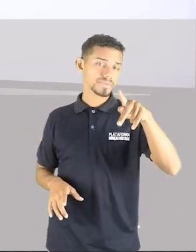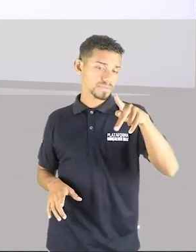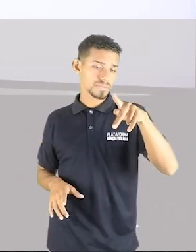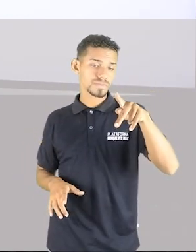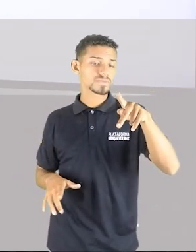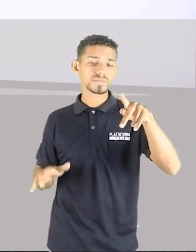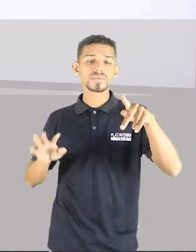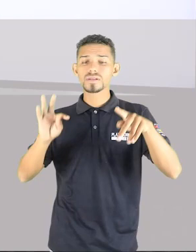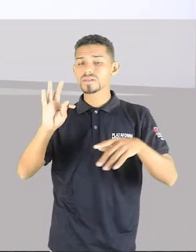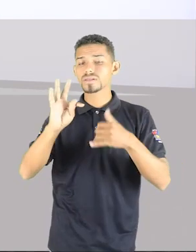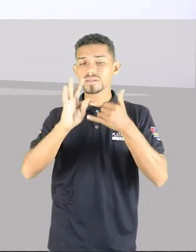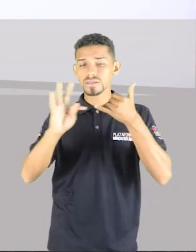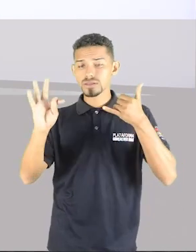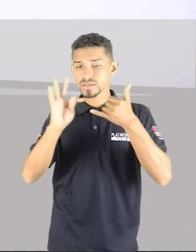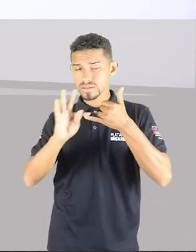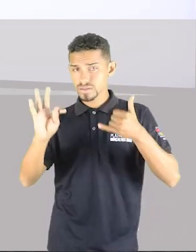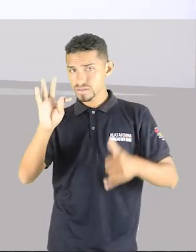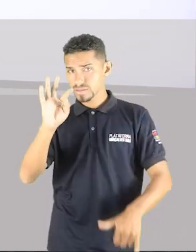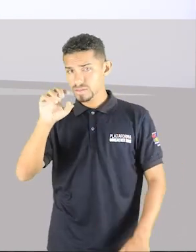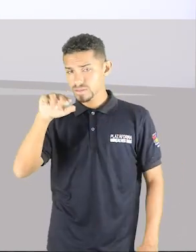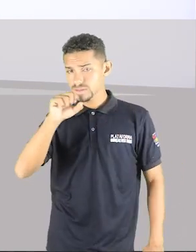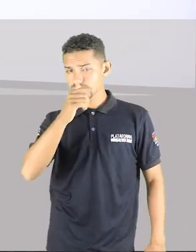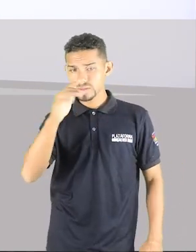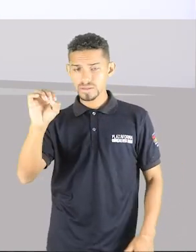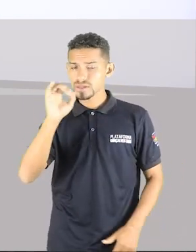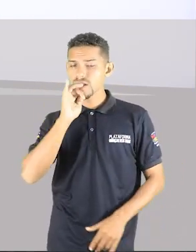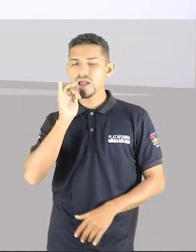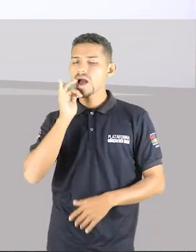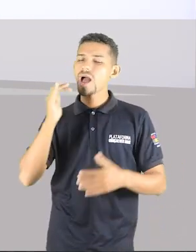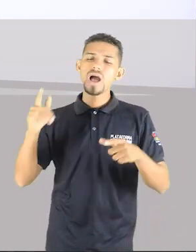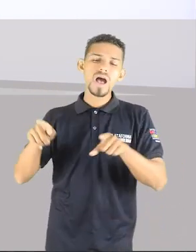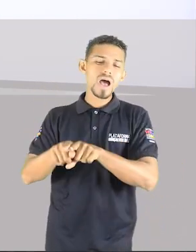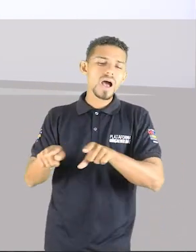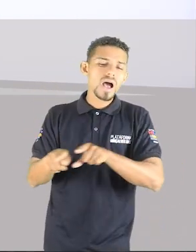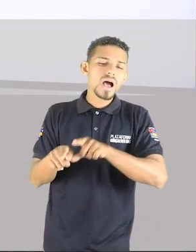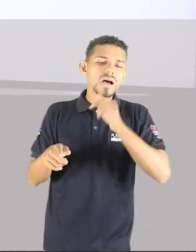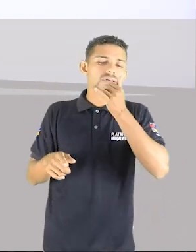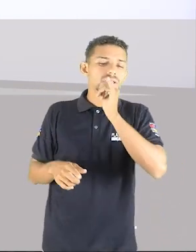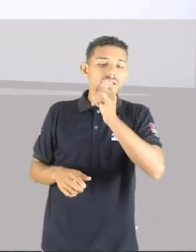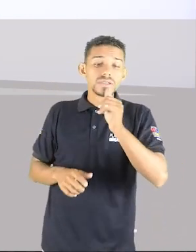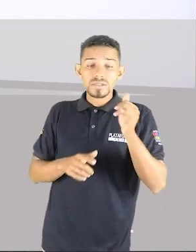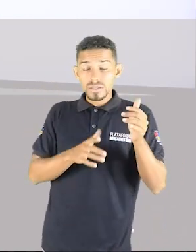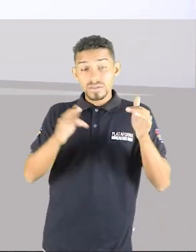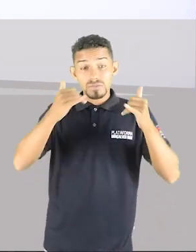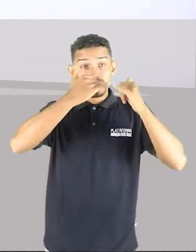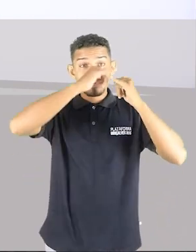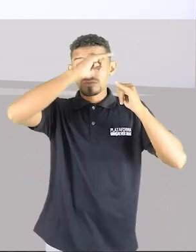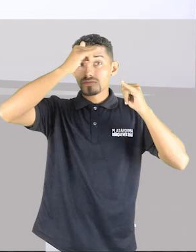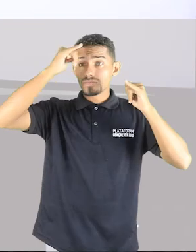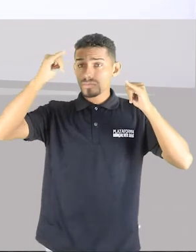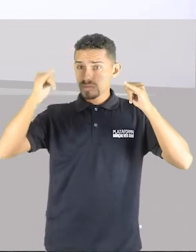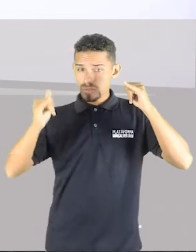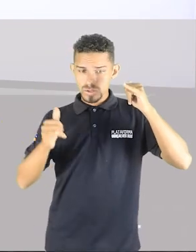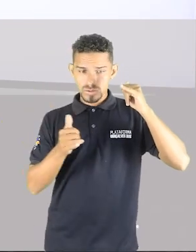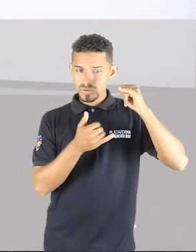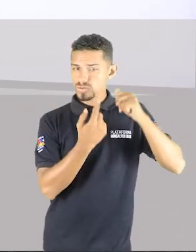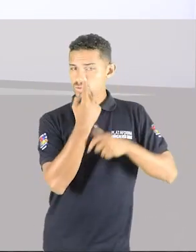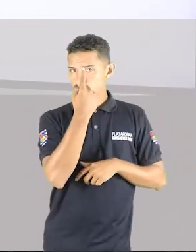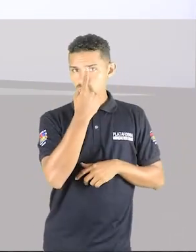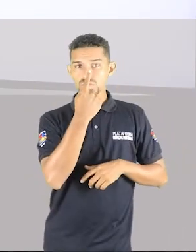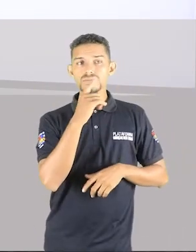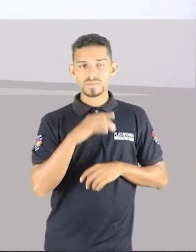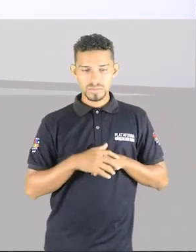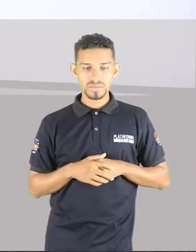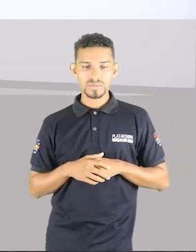tensão enquanto na associação em série o os elementos são percorridos pela mesma